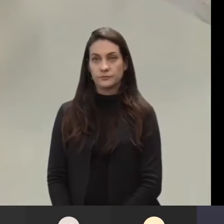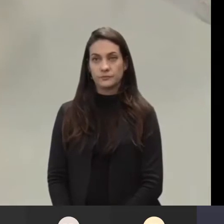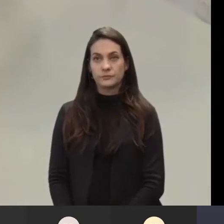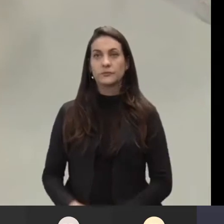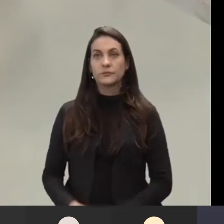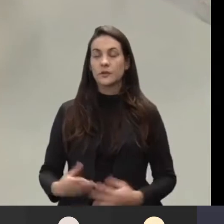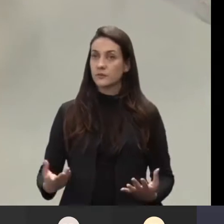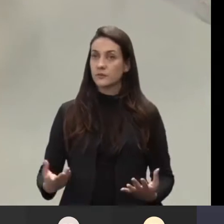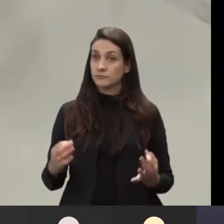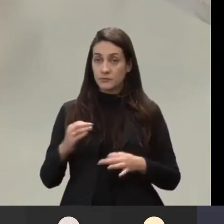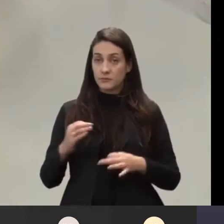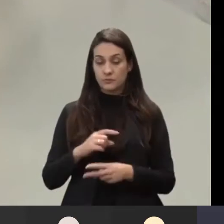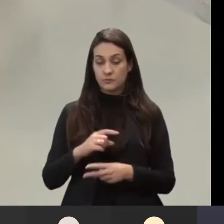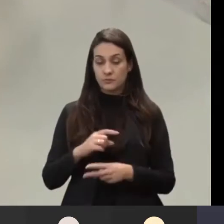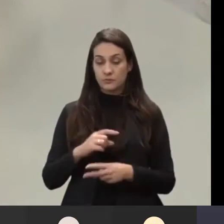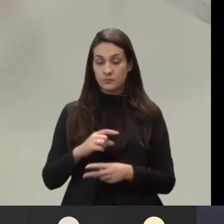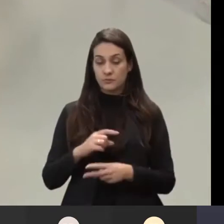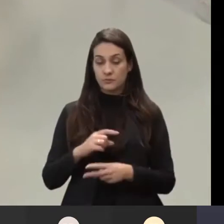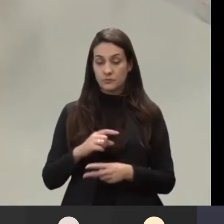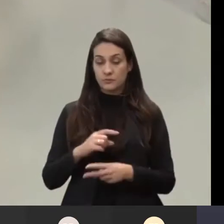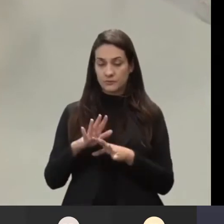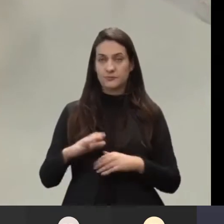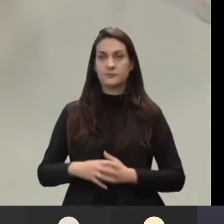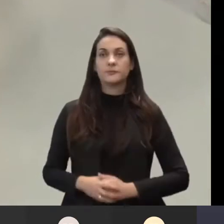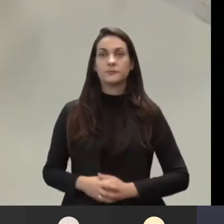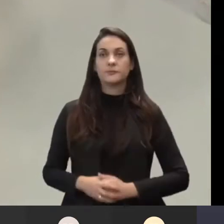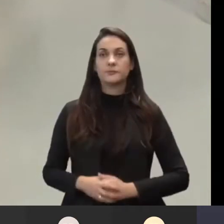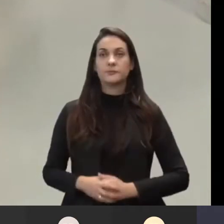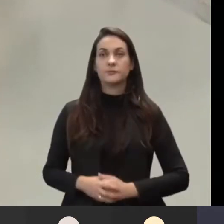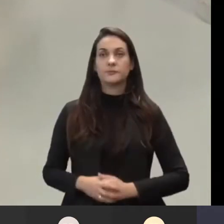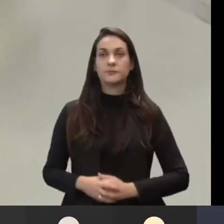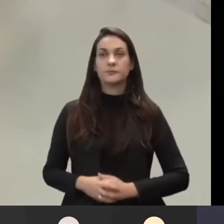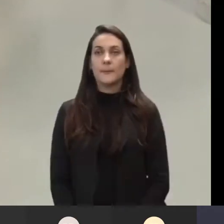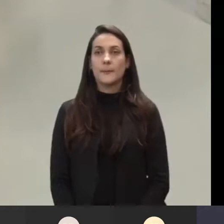E aí finalizamos o procedimento 2.